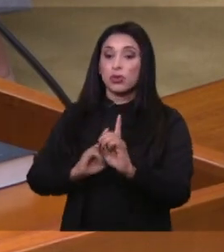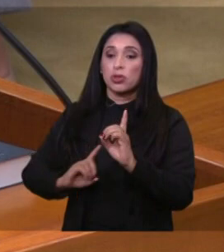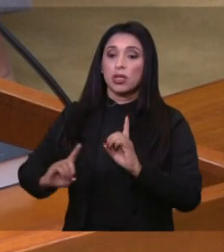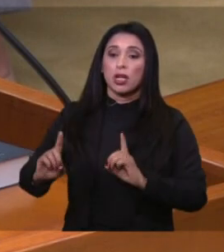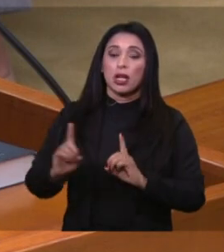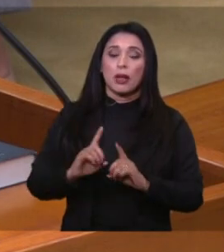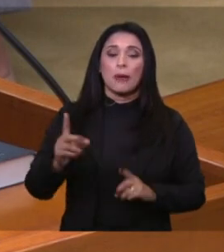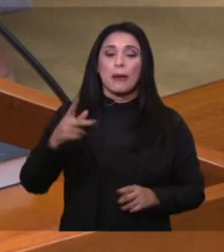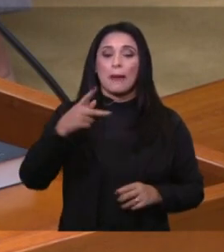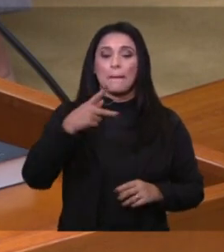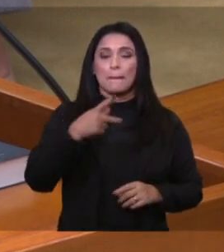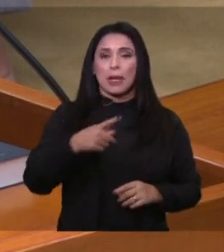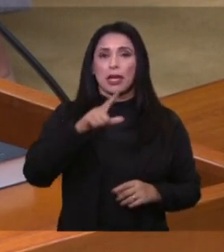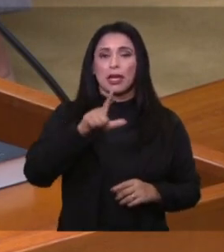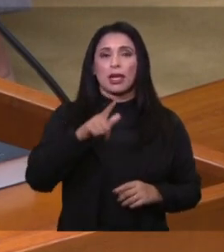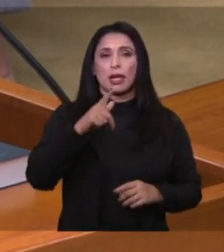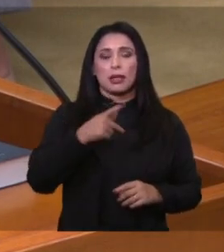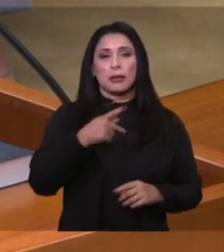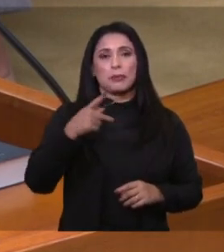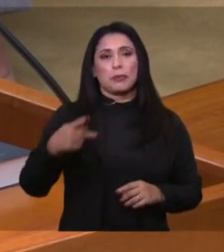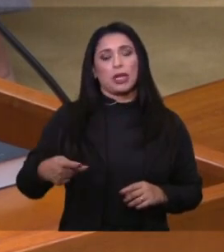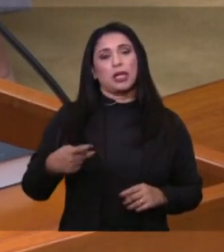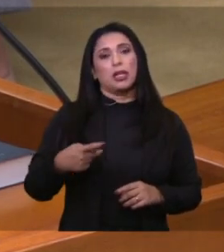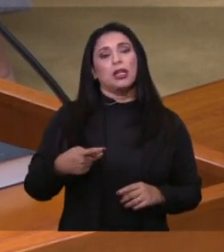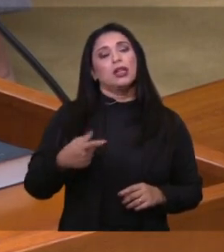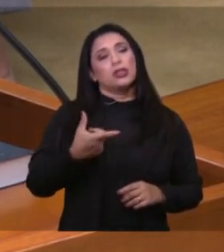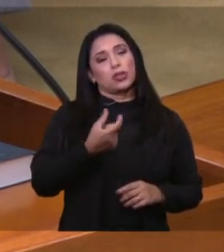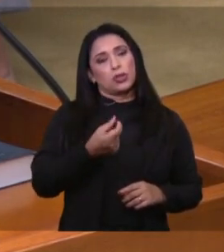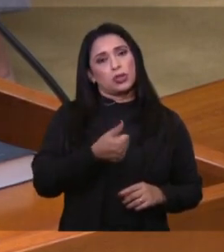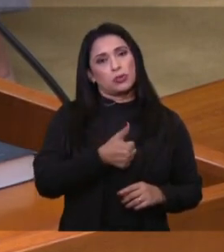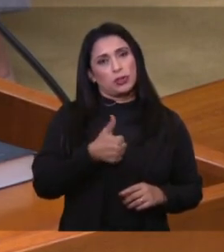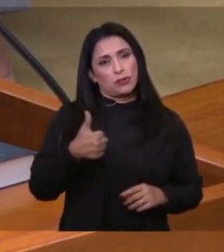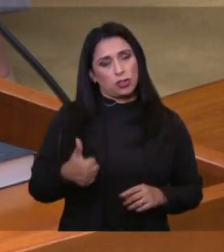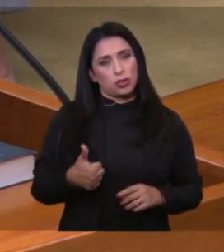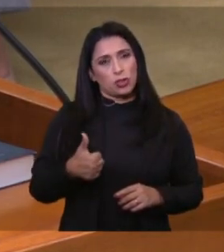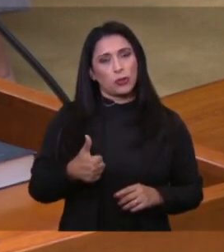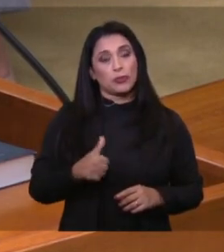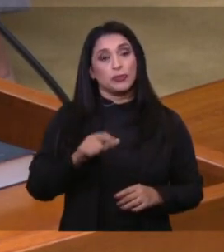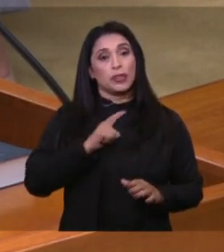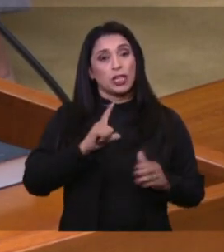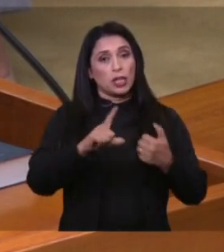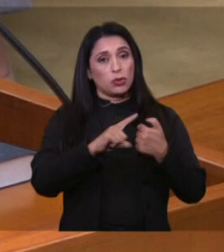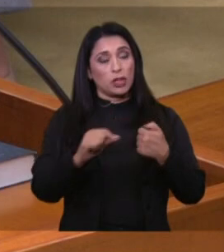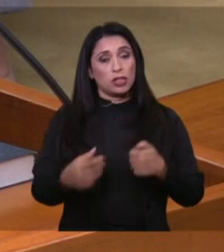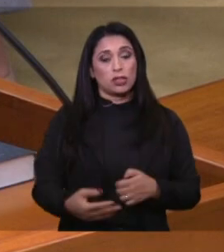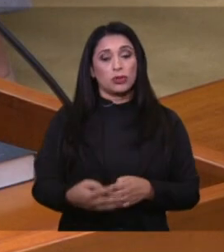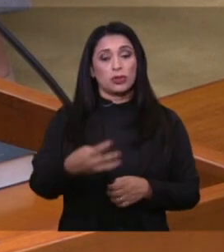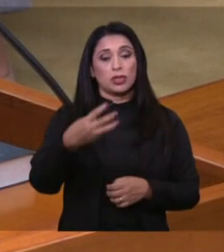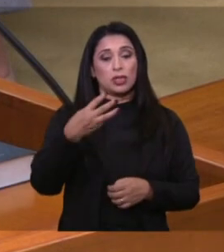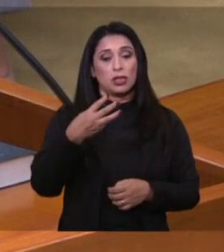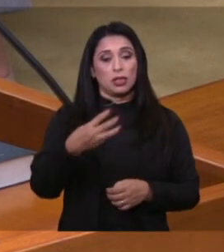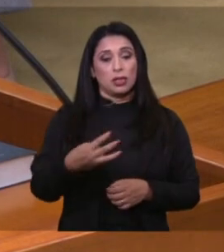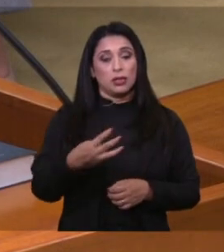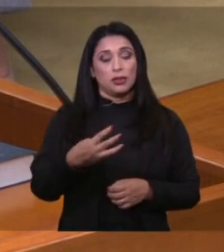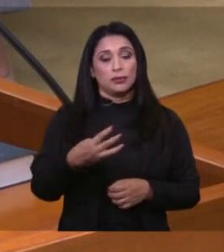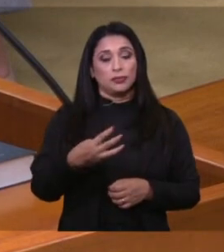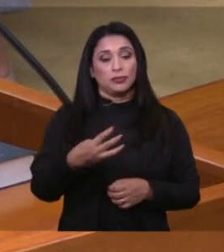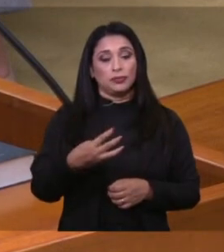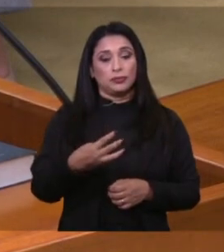nasce o PLP 32 de 2021, que veicula no seu artigo 3º